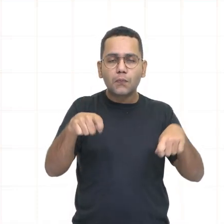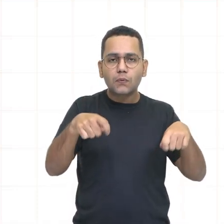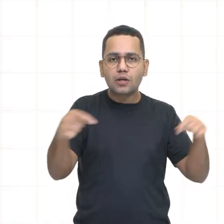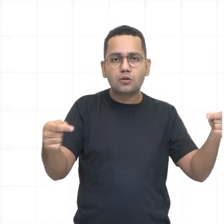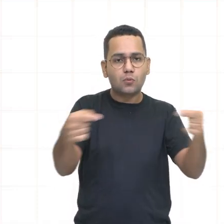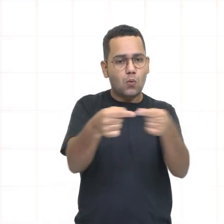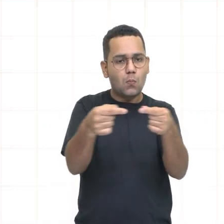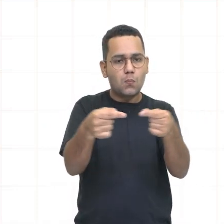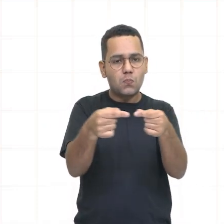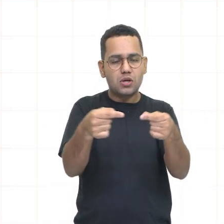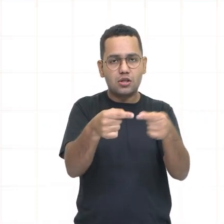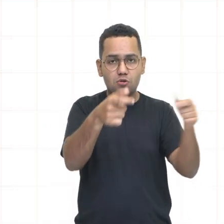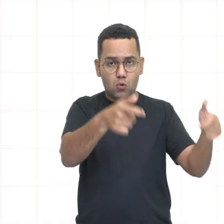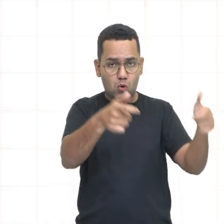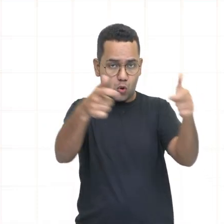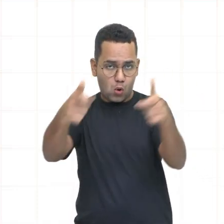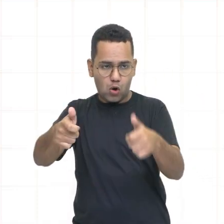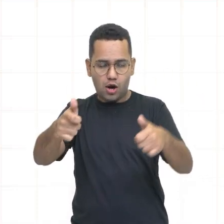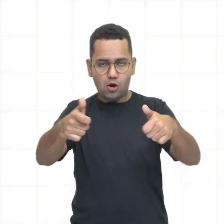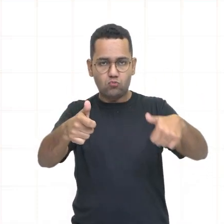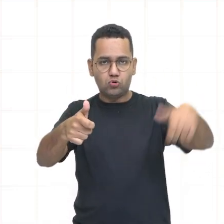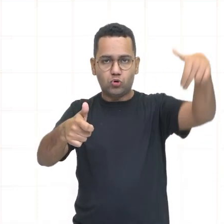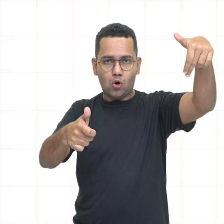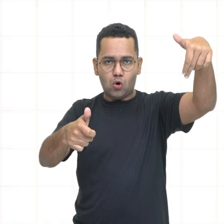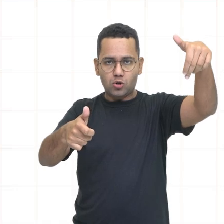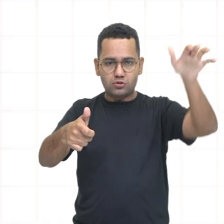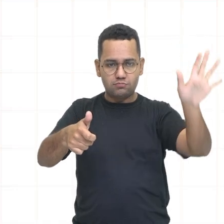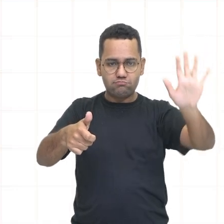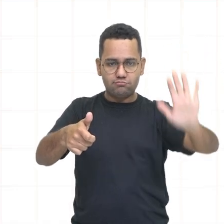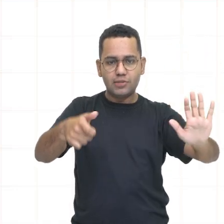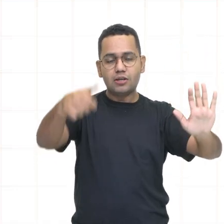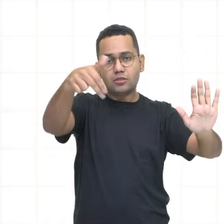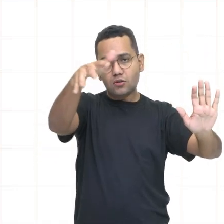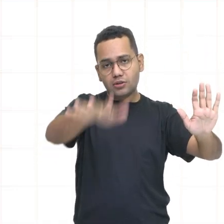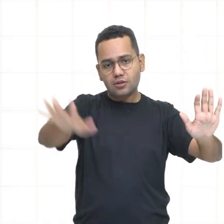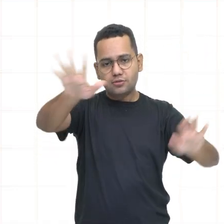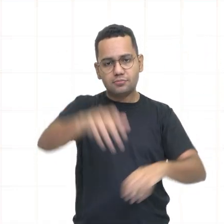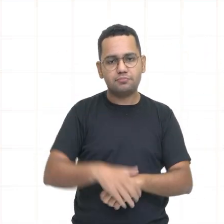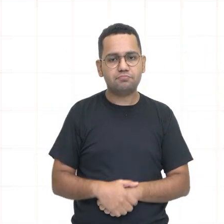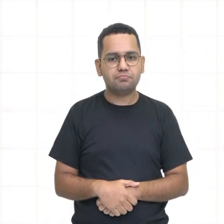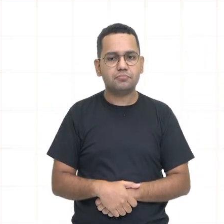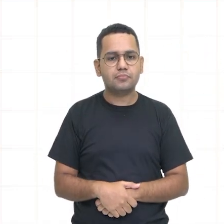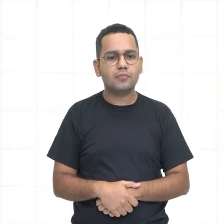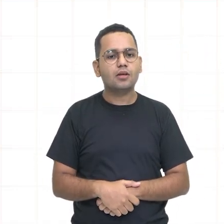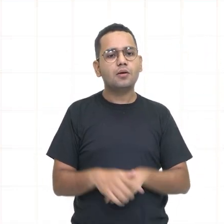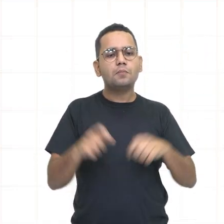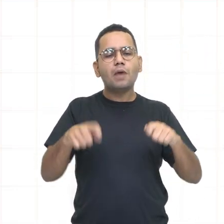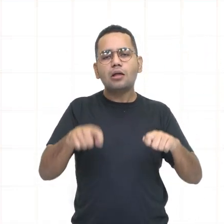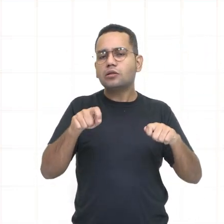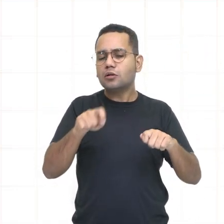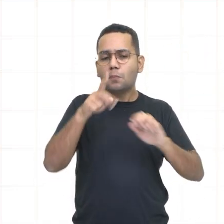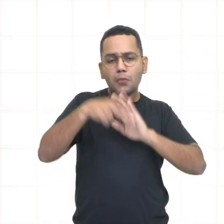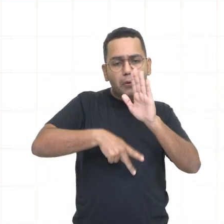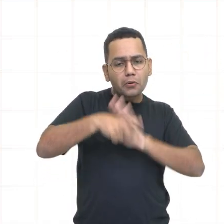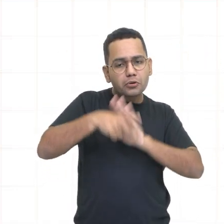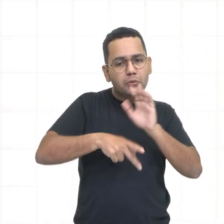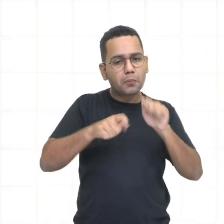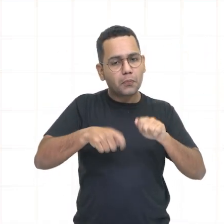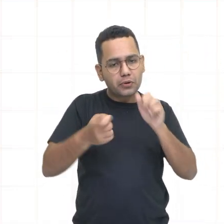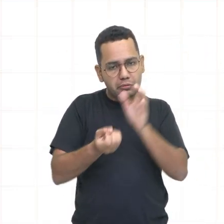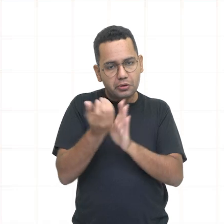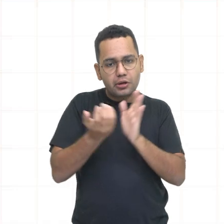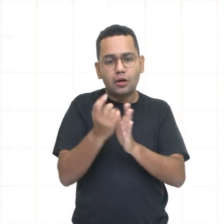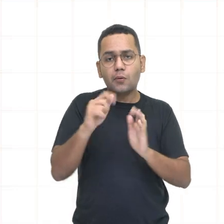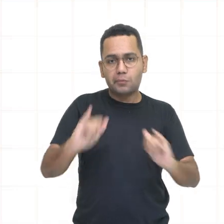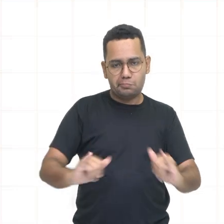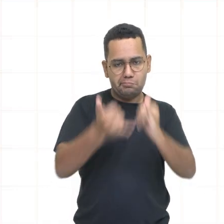região norte ao nordeste. Além disso, destacaram-se os projetos energéticos, como o desenvolvimento e execução